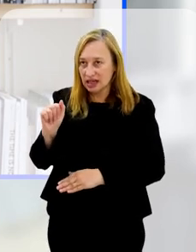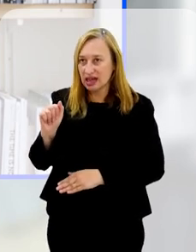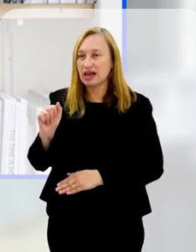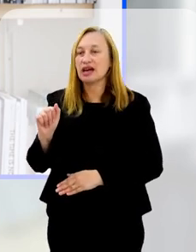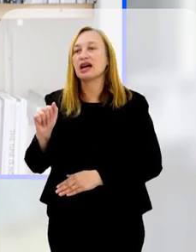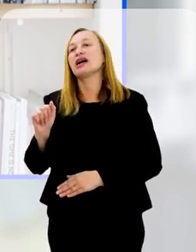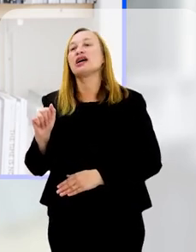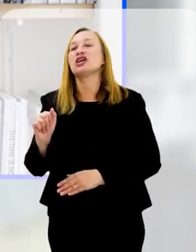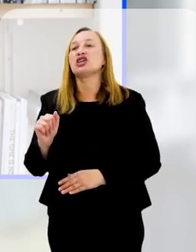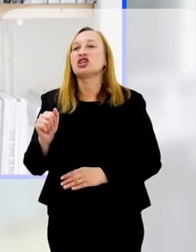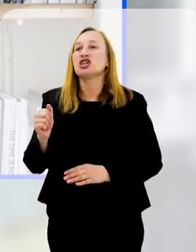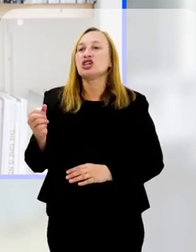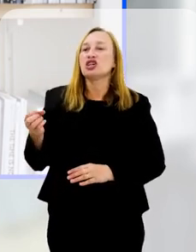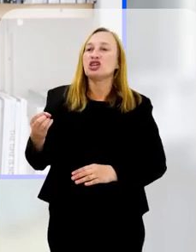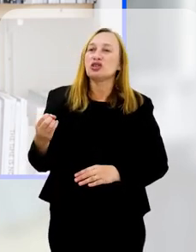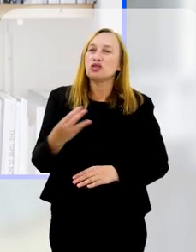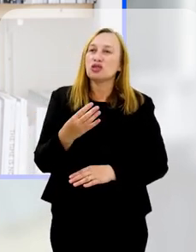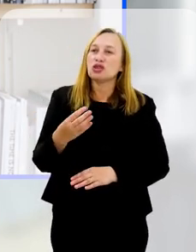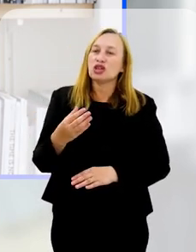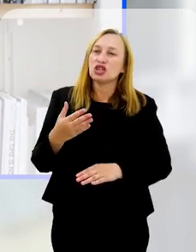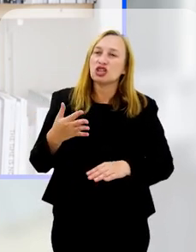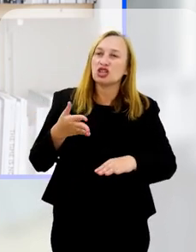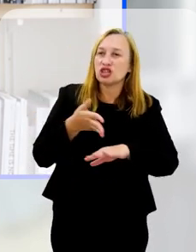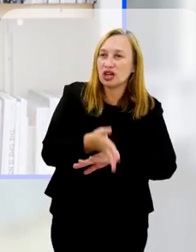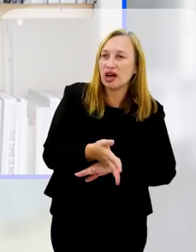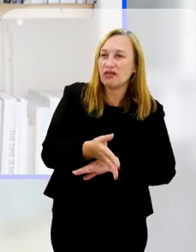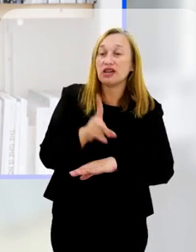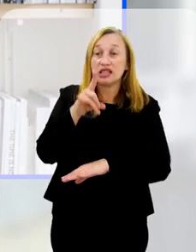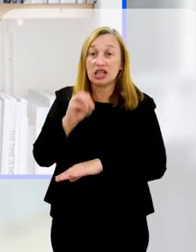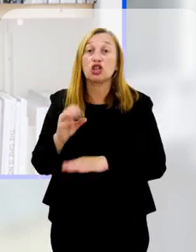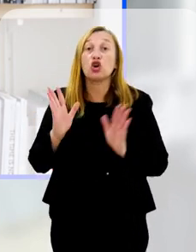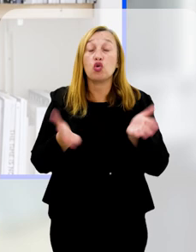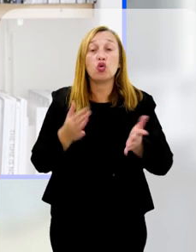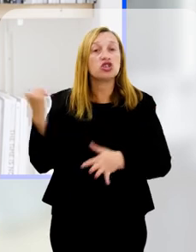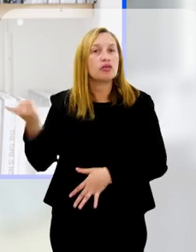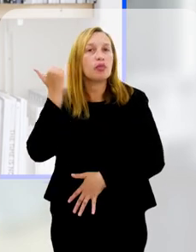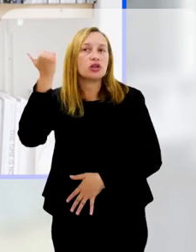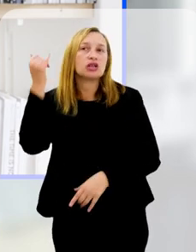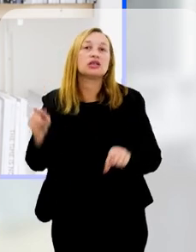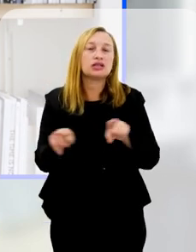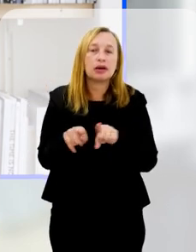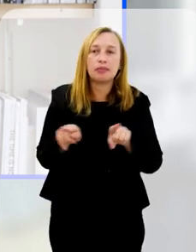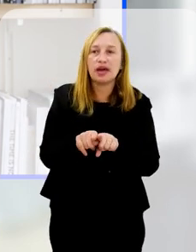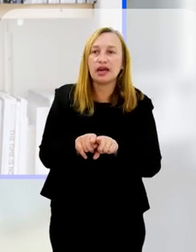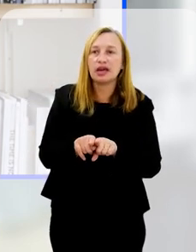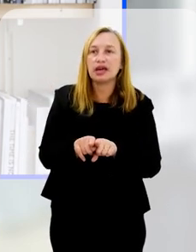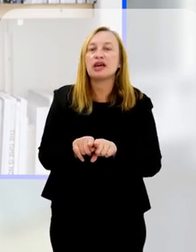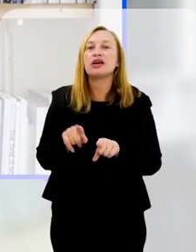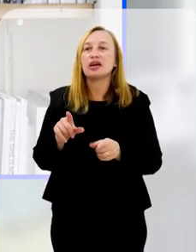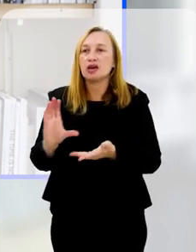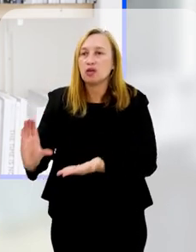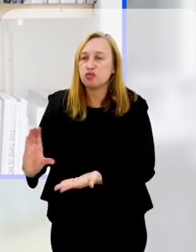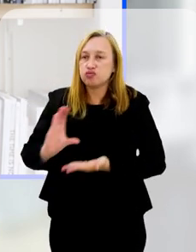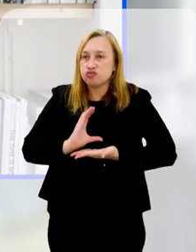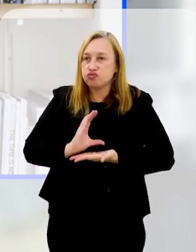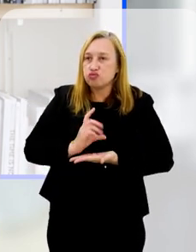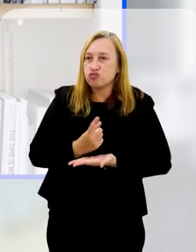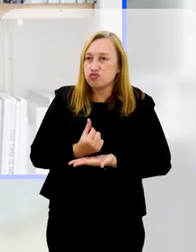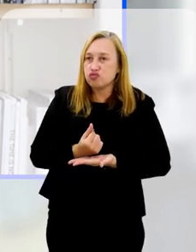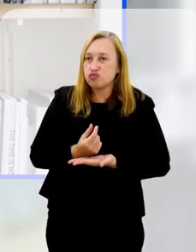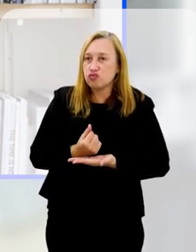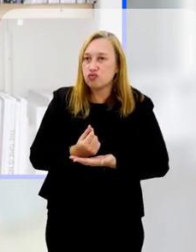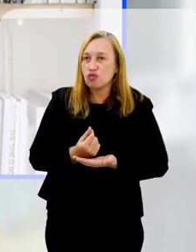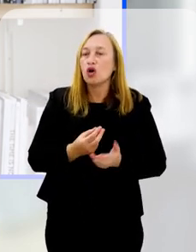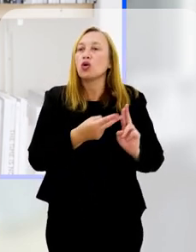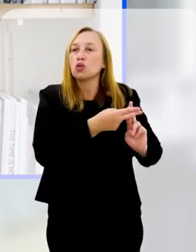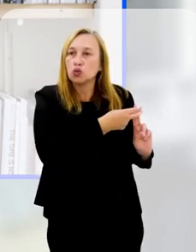enfim, ainda no, no, nos primórdios da medicina. E hoje elas são muito importantes também, recebem verbas